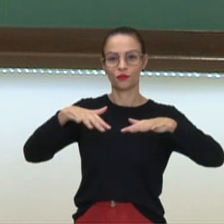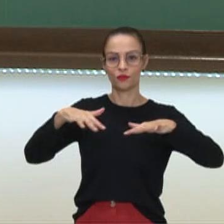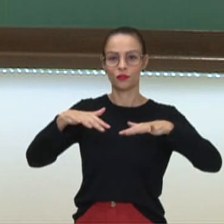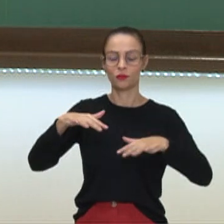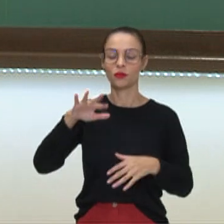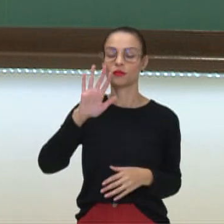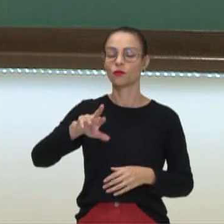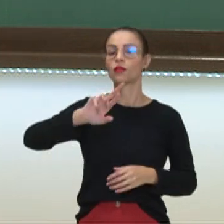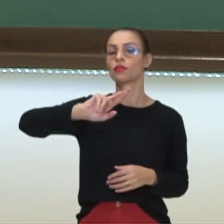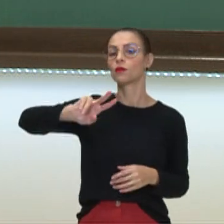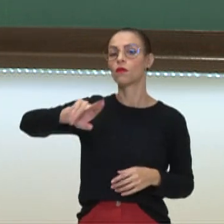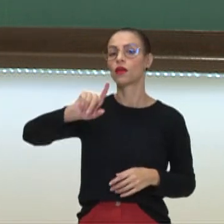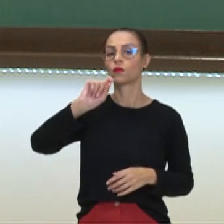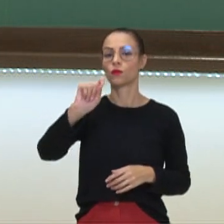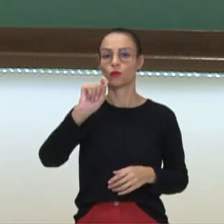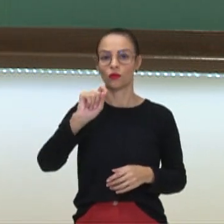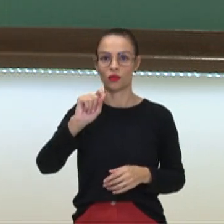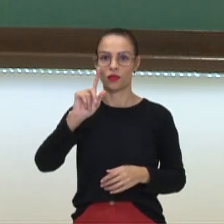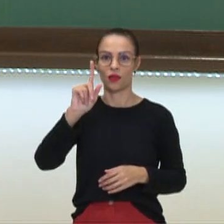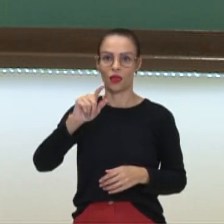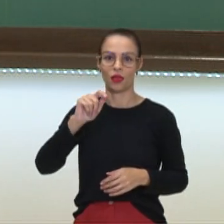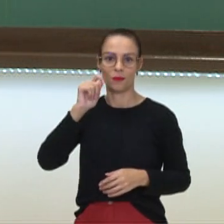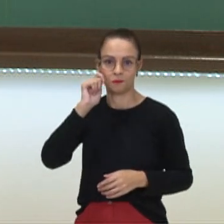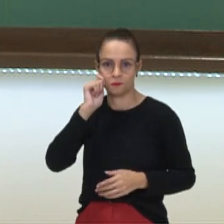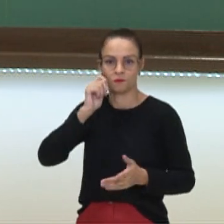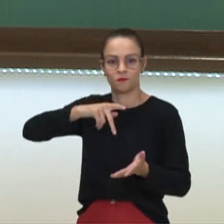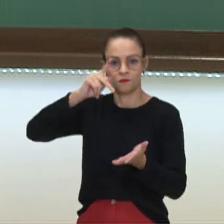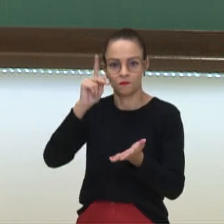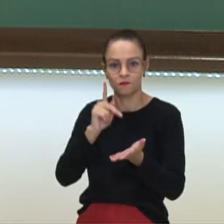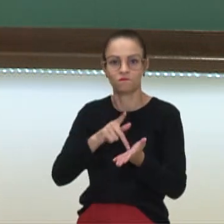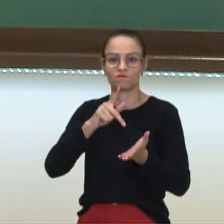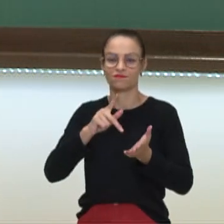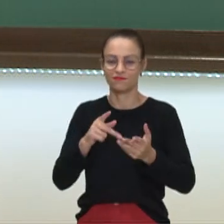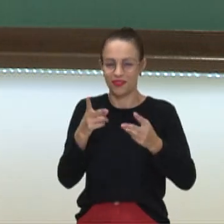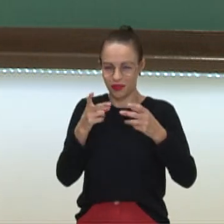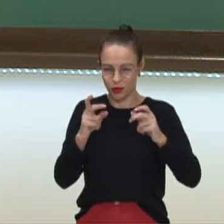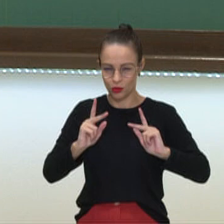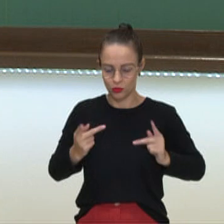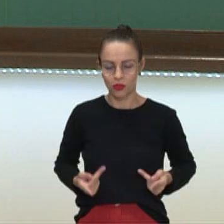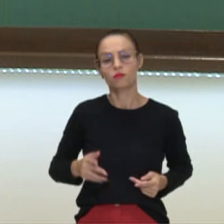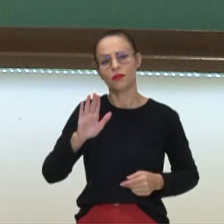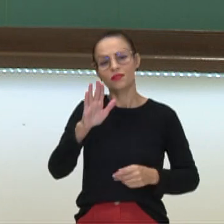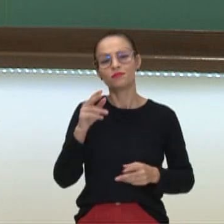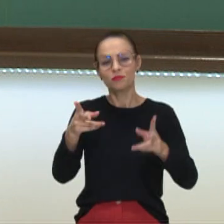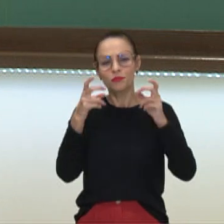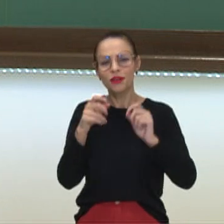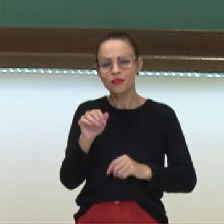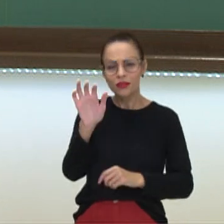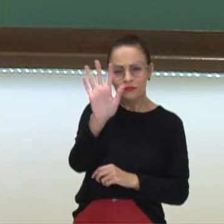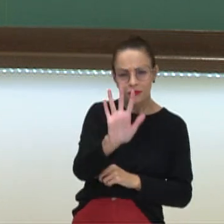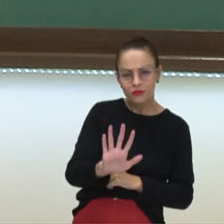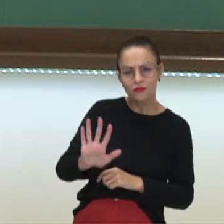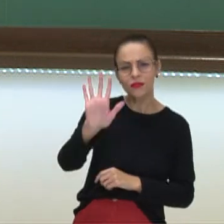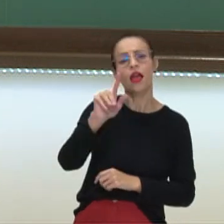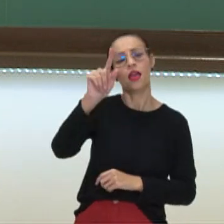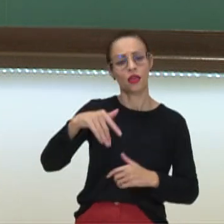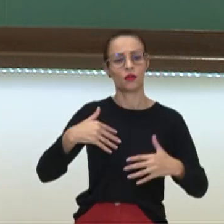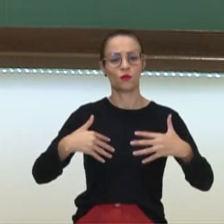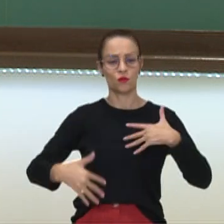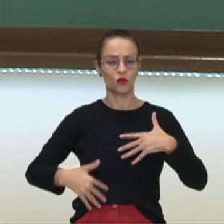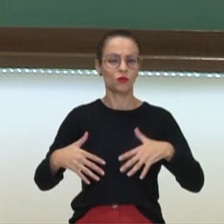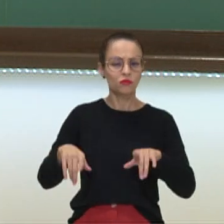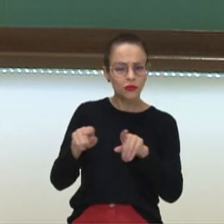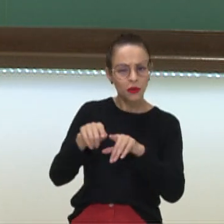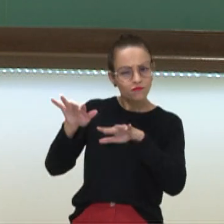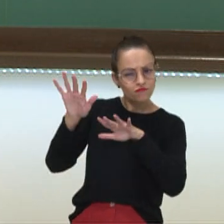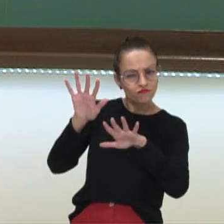ser uma forma, né, realista de um corpo humano, nós percebemos esse corpo e percebemos a ideia de movimento que tem ali